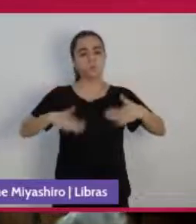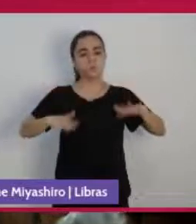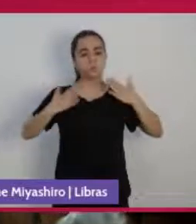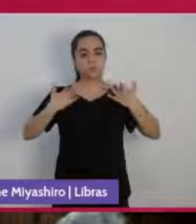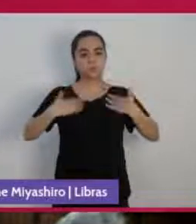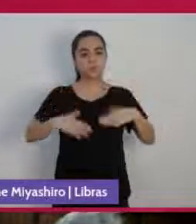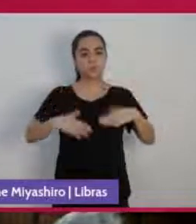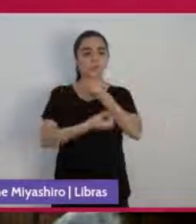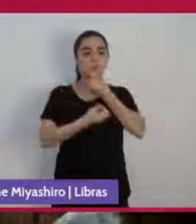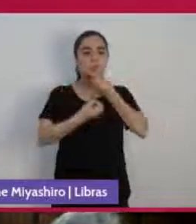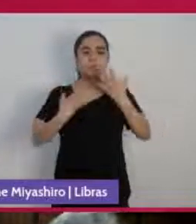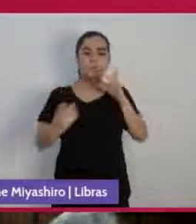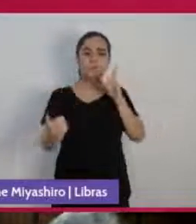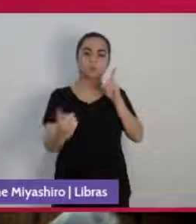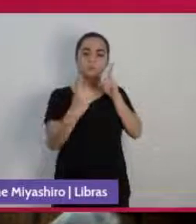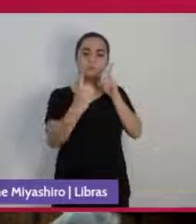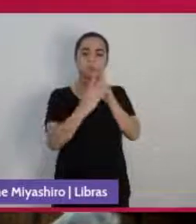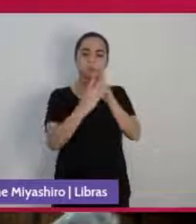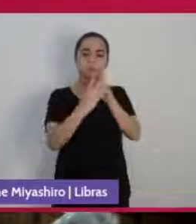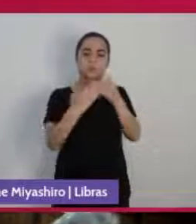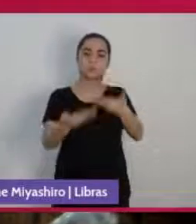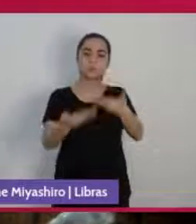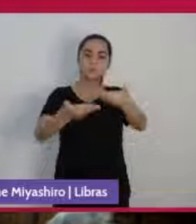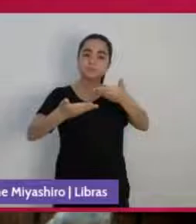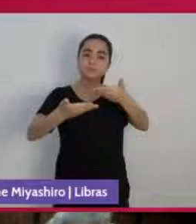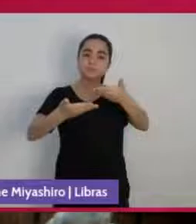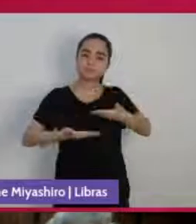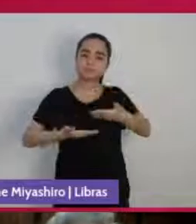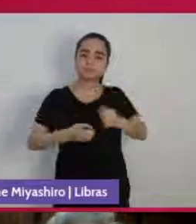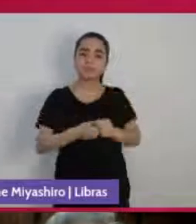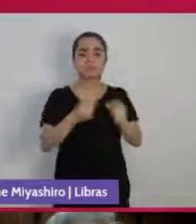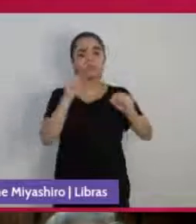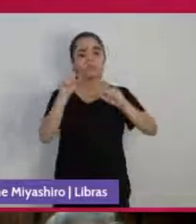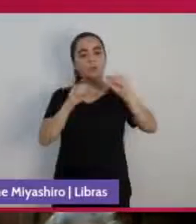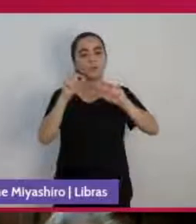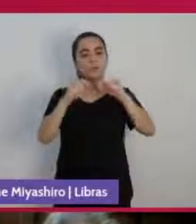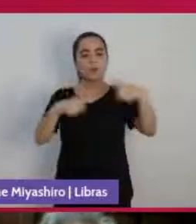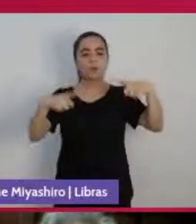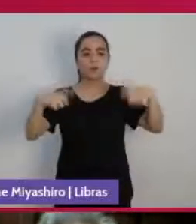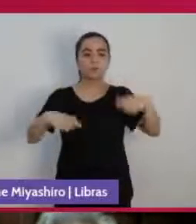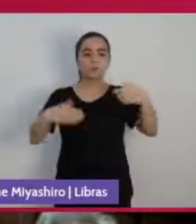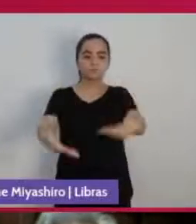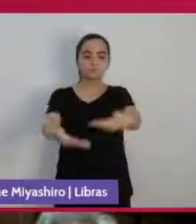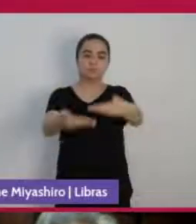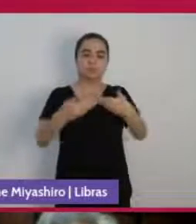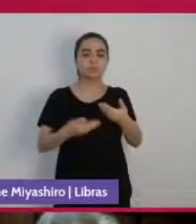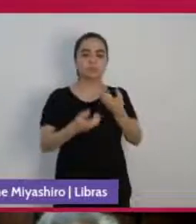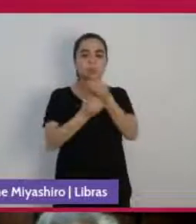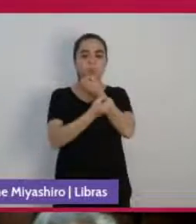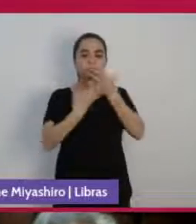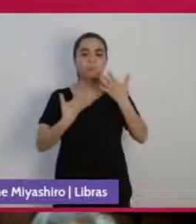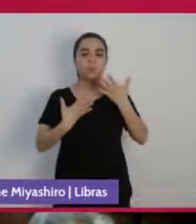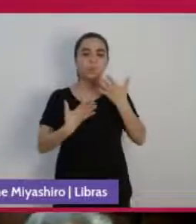gente receber o nosso paciente. Então, o que seria um espaço acolhedor para a nossa